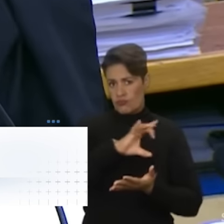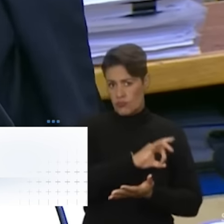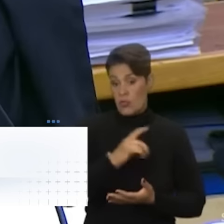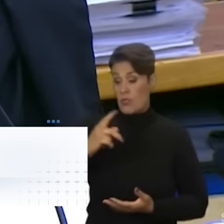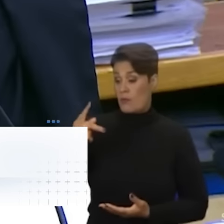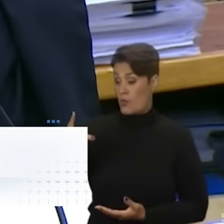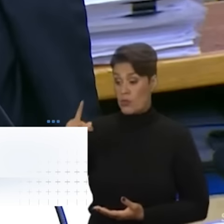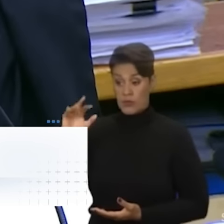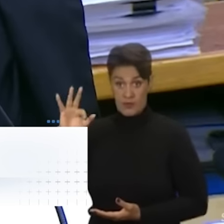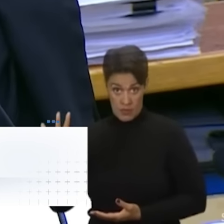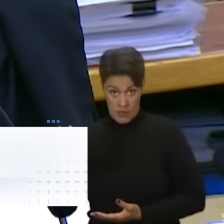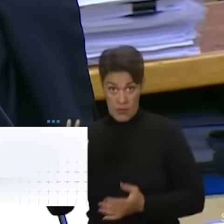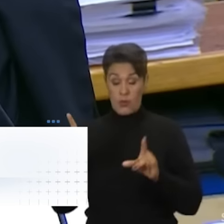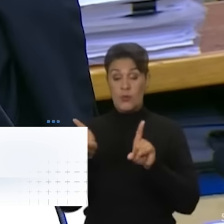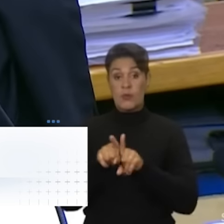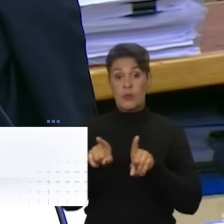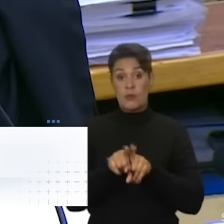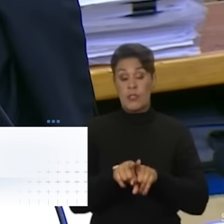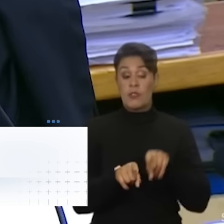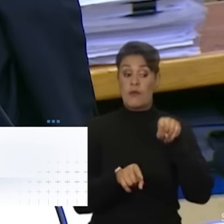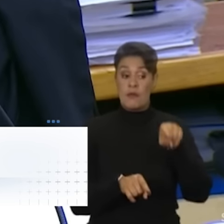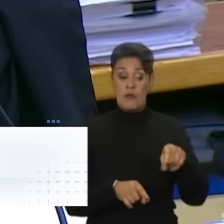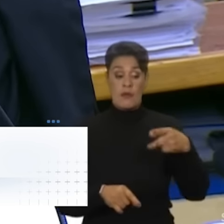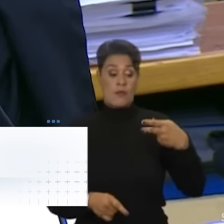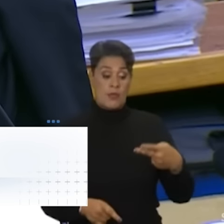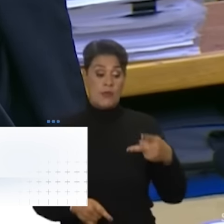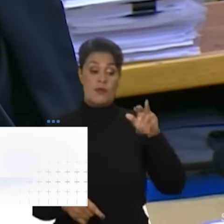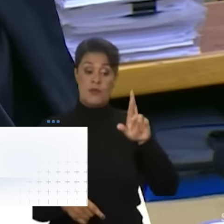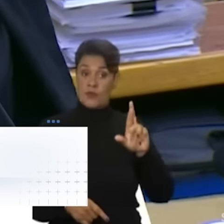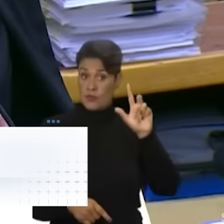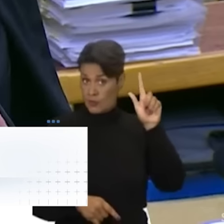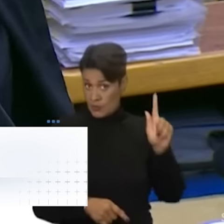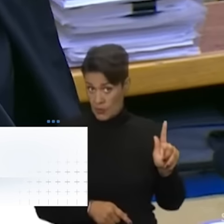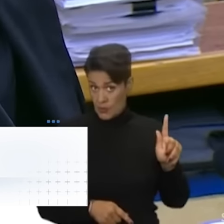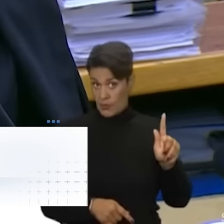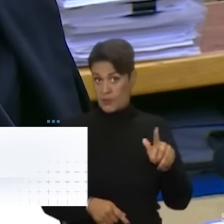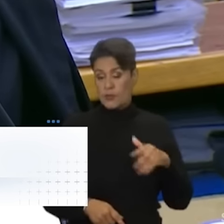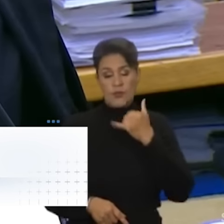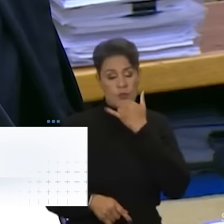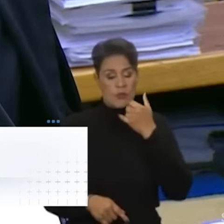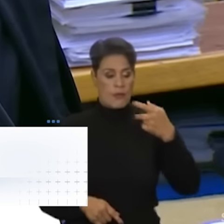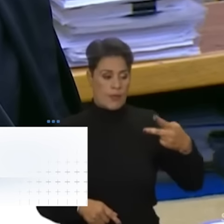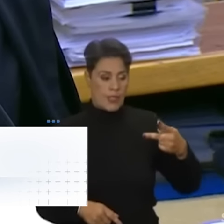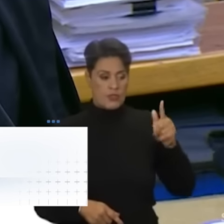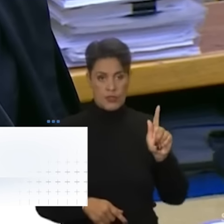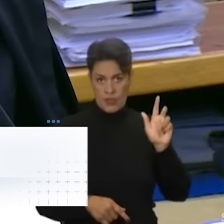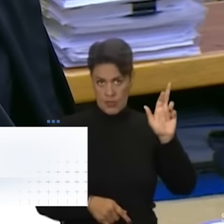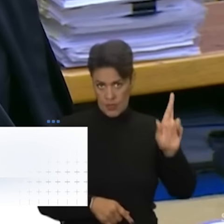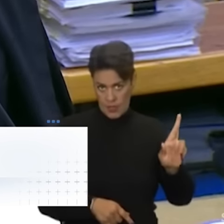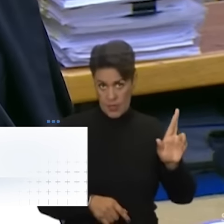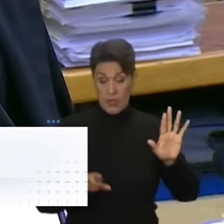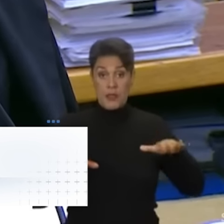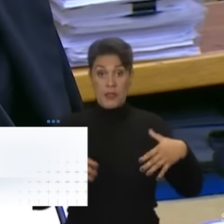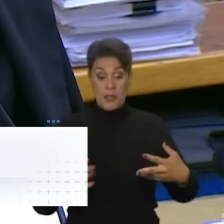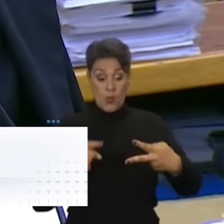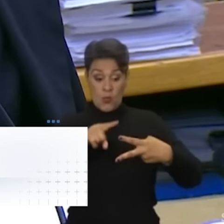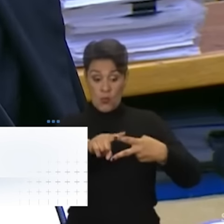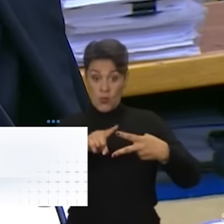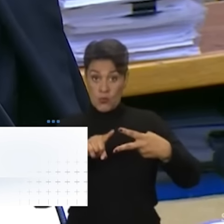feitas e o acompanhamento pela Procuradoria-Geral da República. E no curso desses inquéritos e